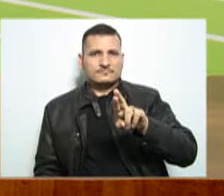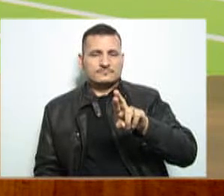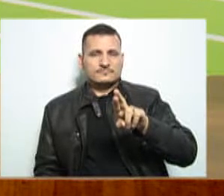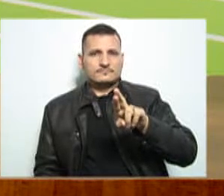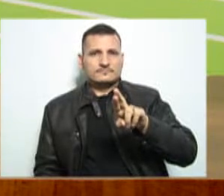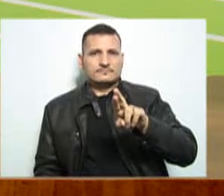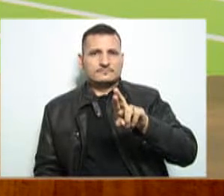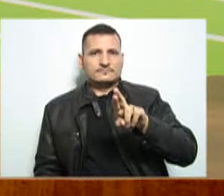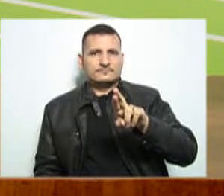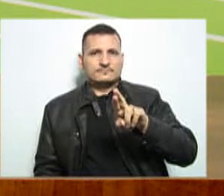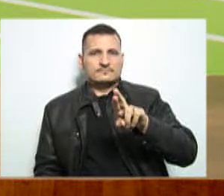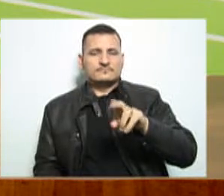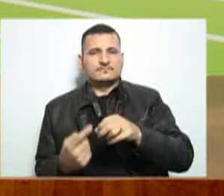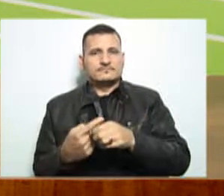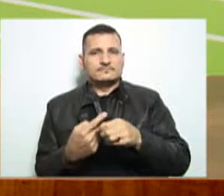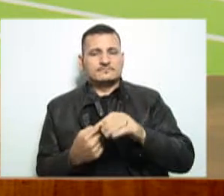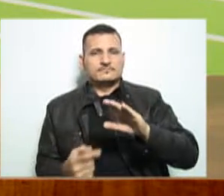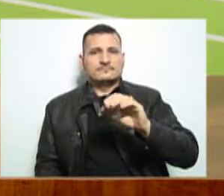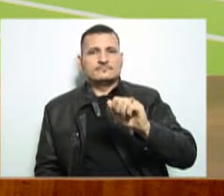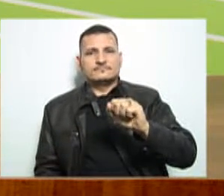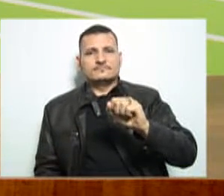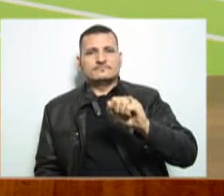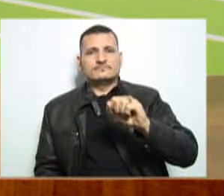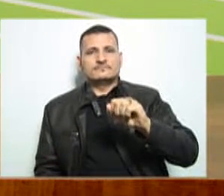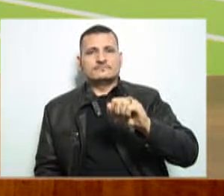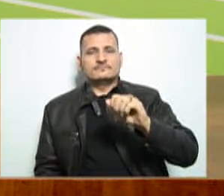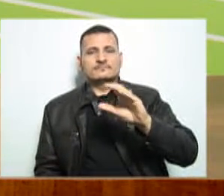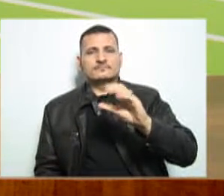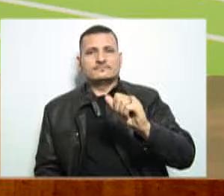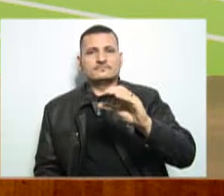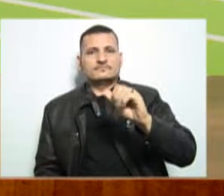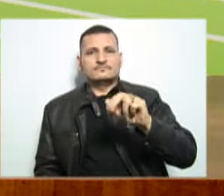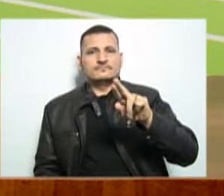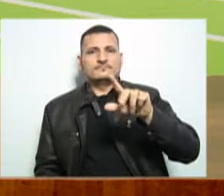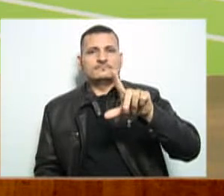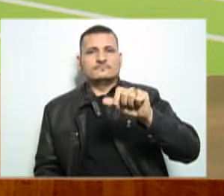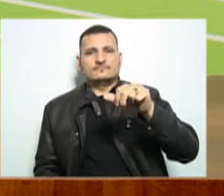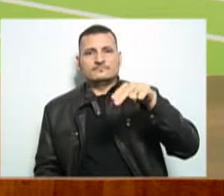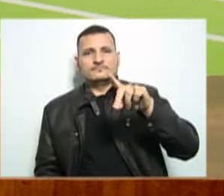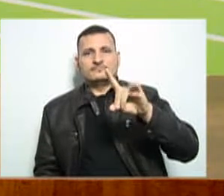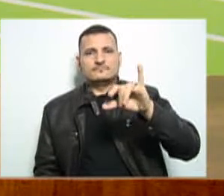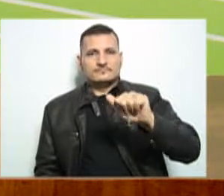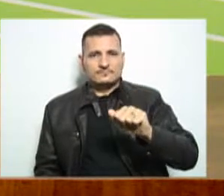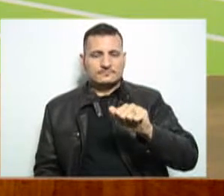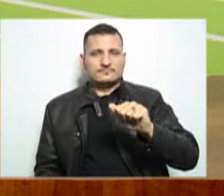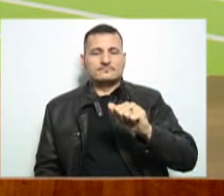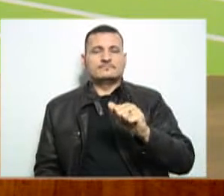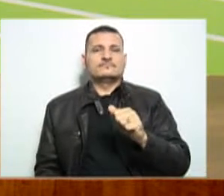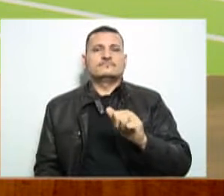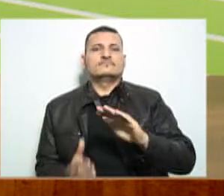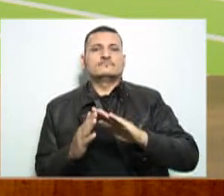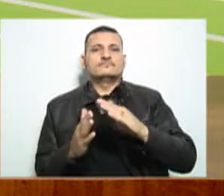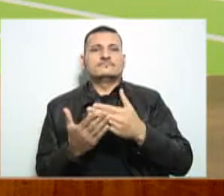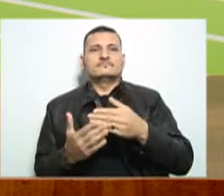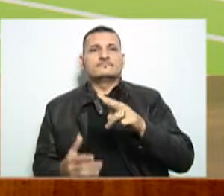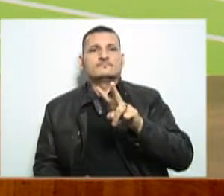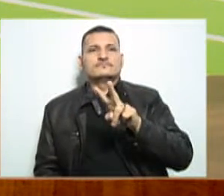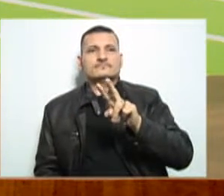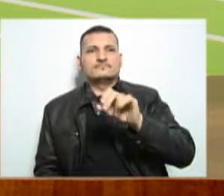Alberton, de Cacaulândia, os alunos da escola Vinícius de